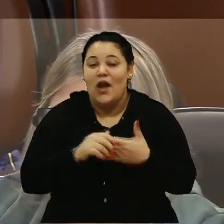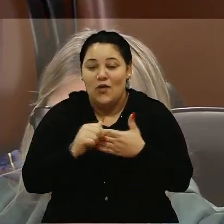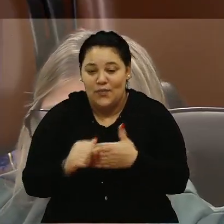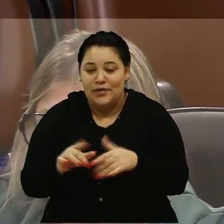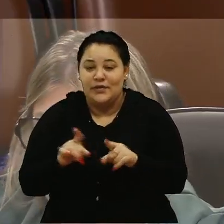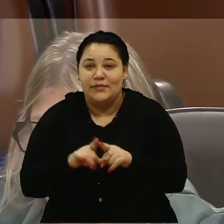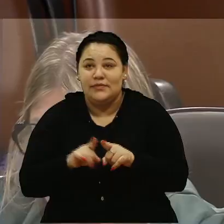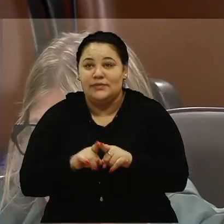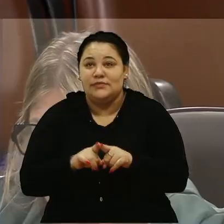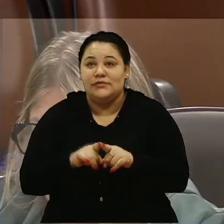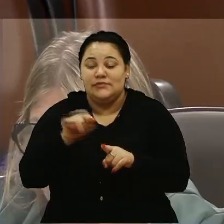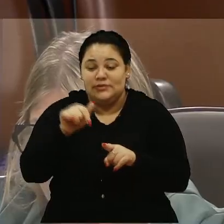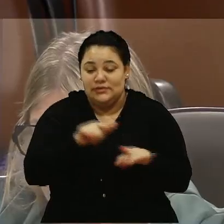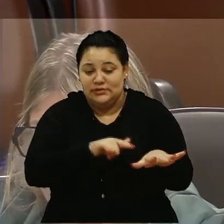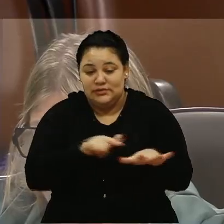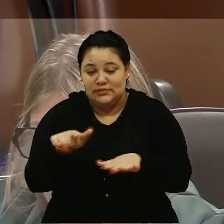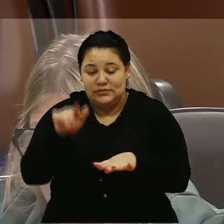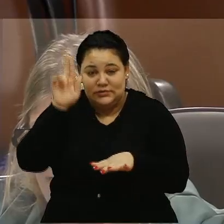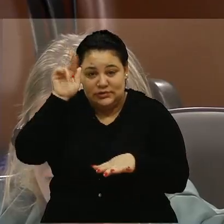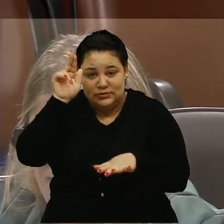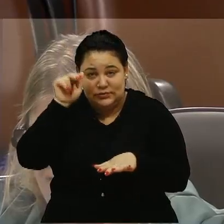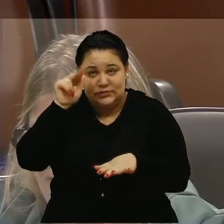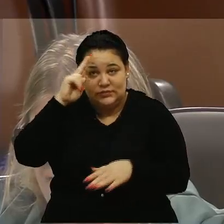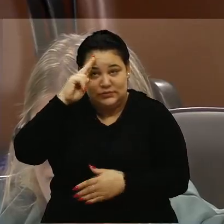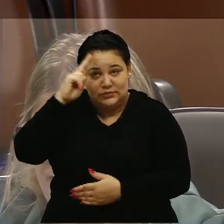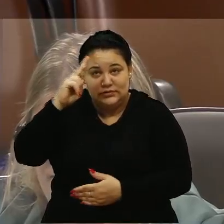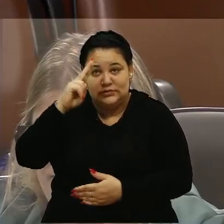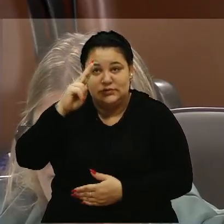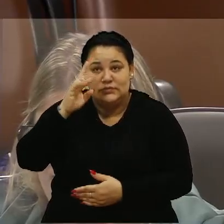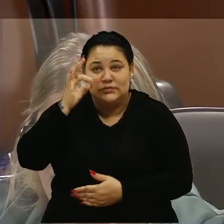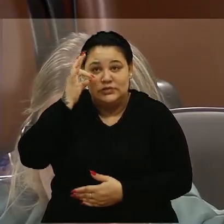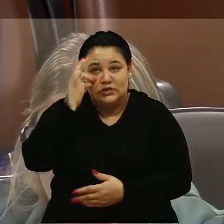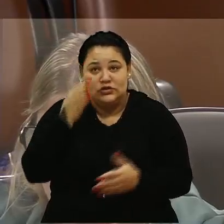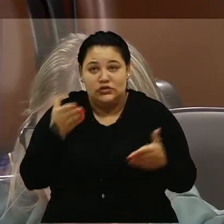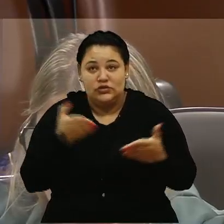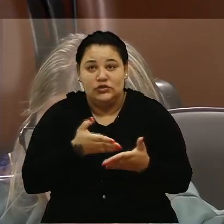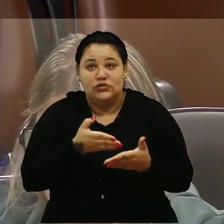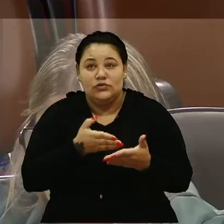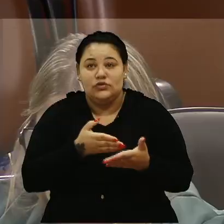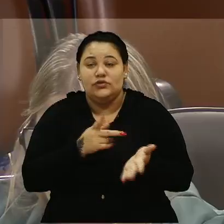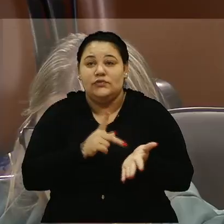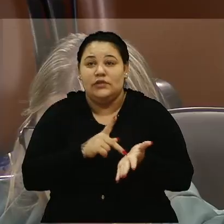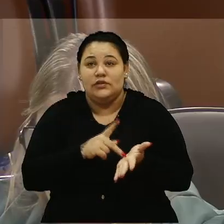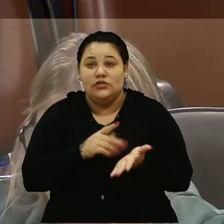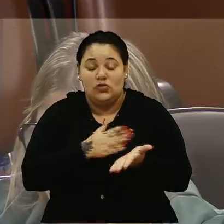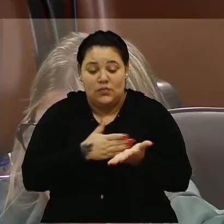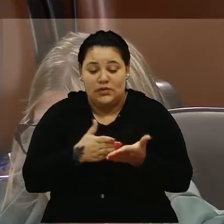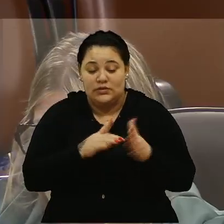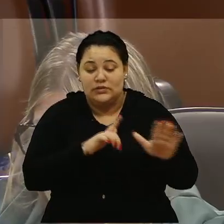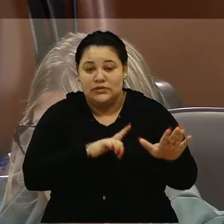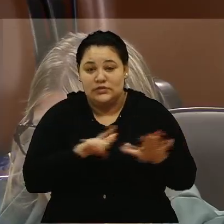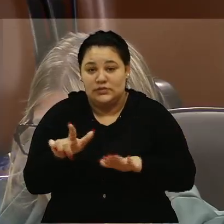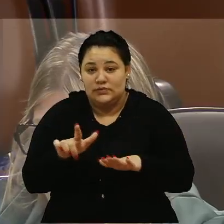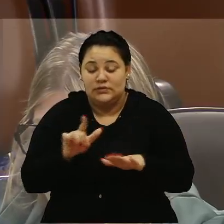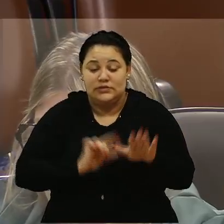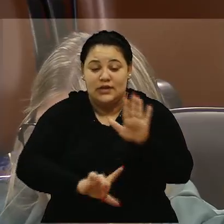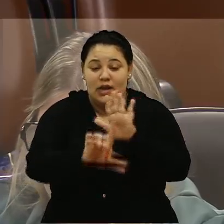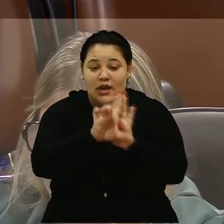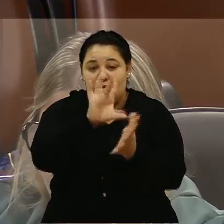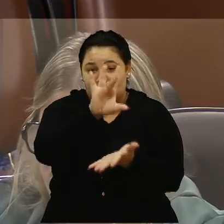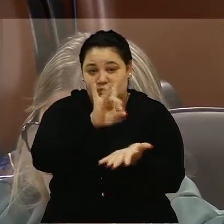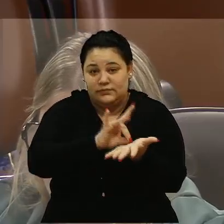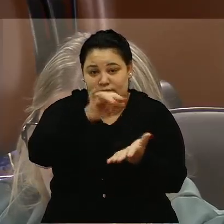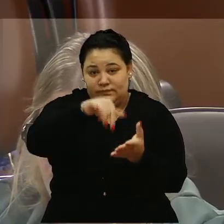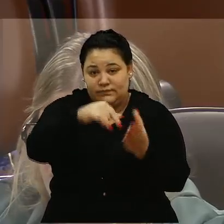início dessa semana de abril os escoteiros aqui presentes, porque hoje inicia, de fato, né, a semana de uma lei instituída nessa Câmara